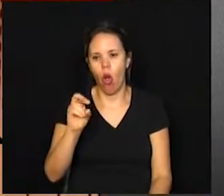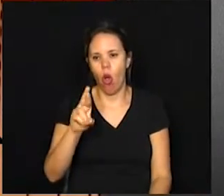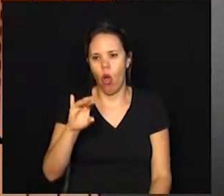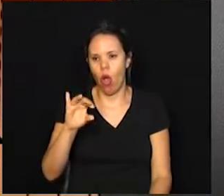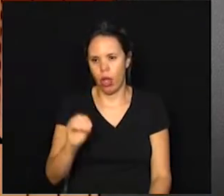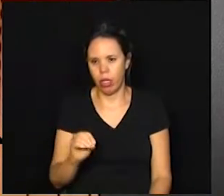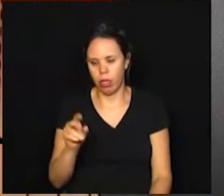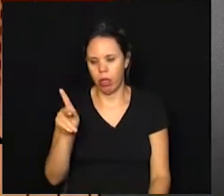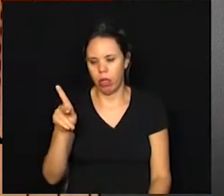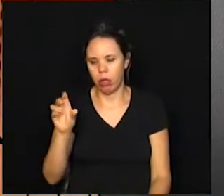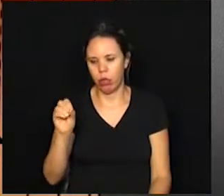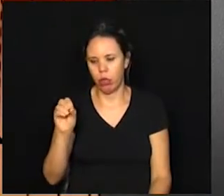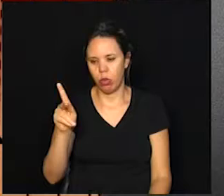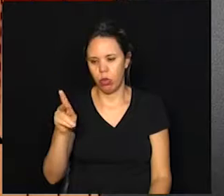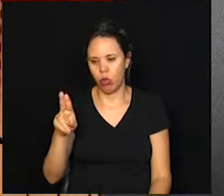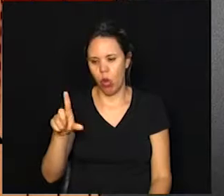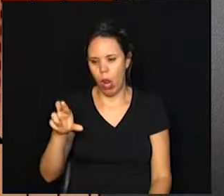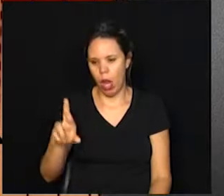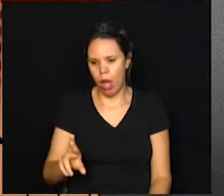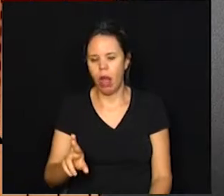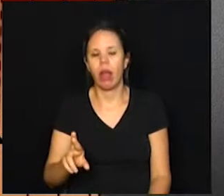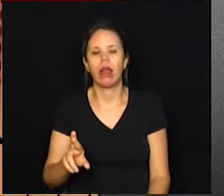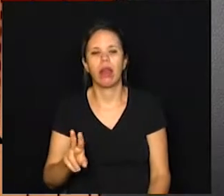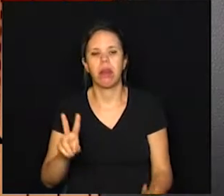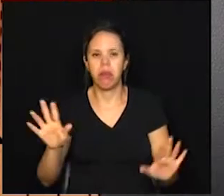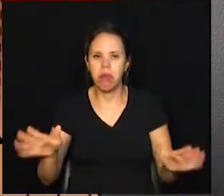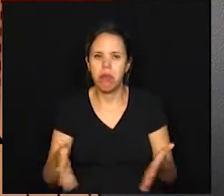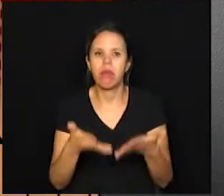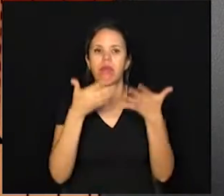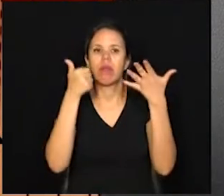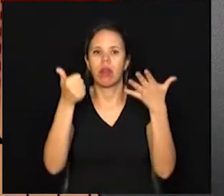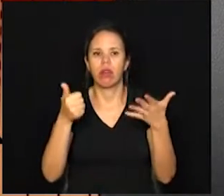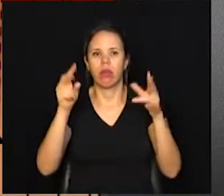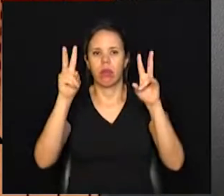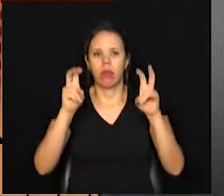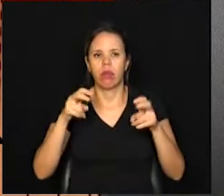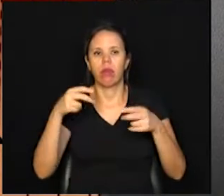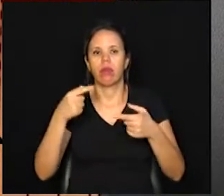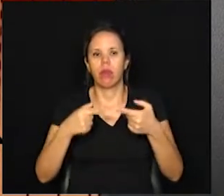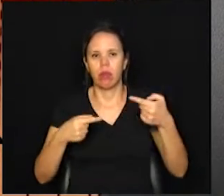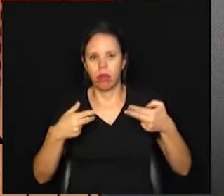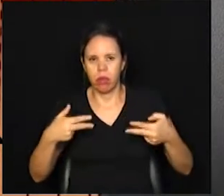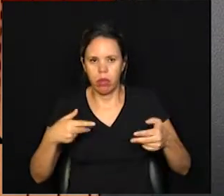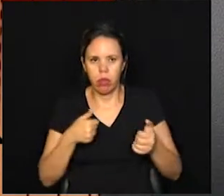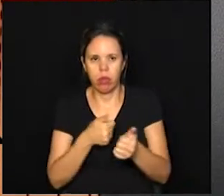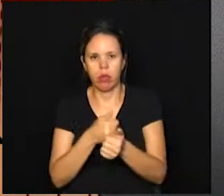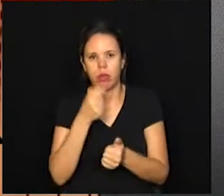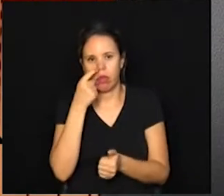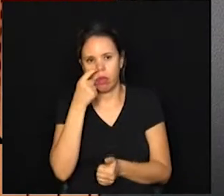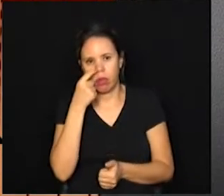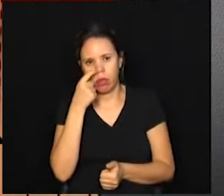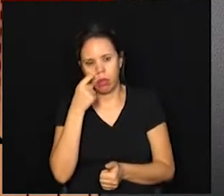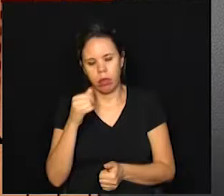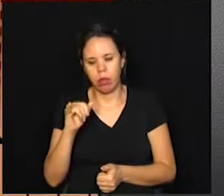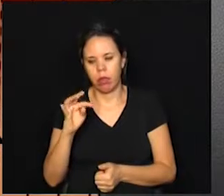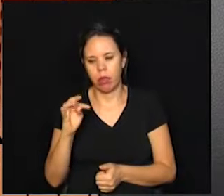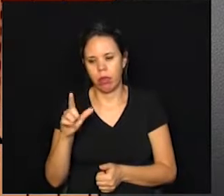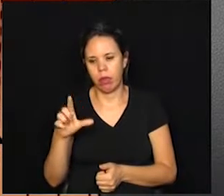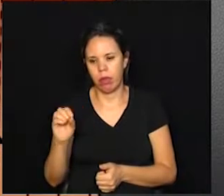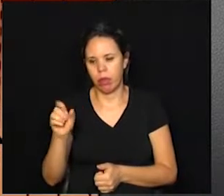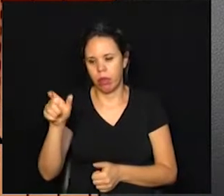isso enobrece a nossa temática. E acompanhando o senhor Ítalo,